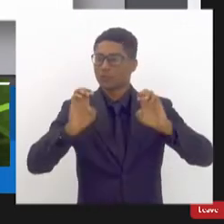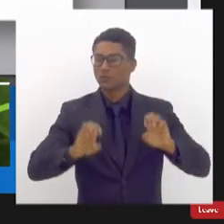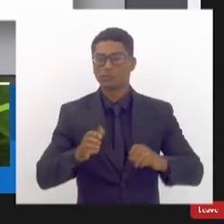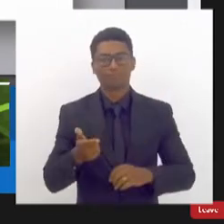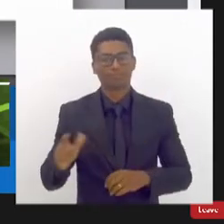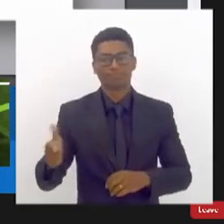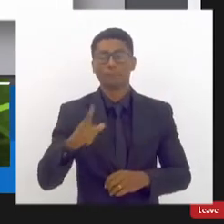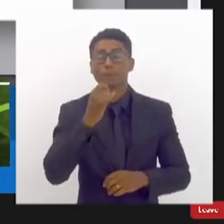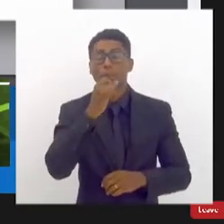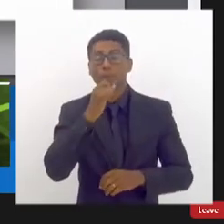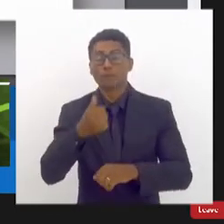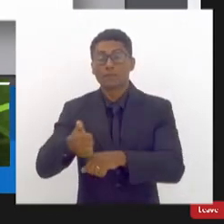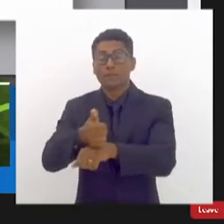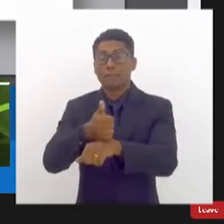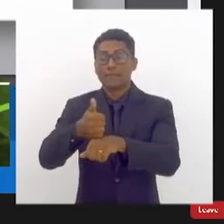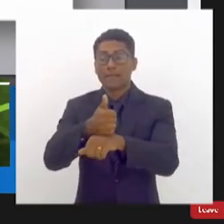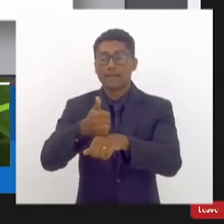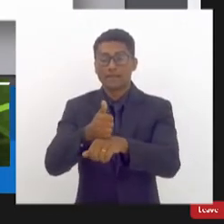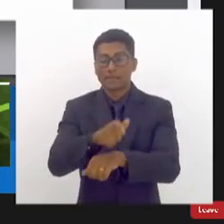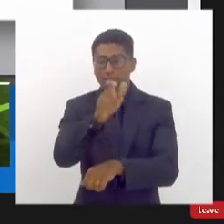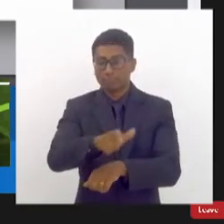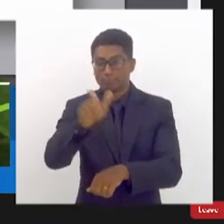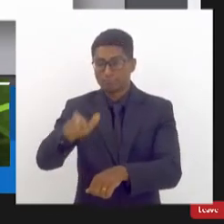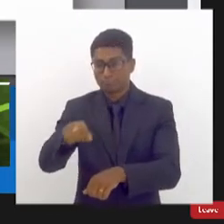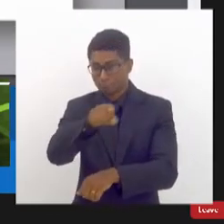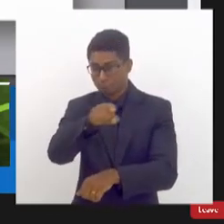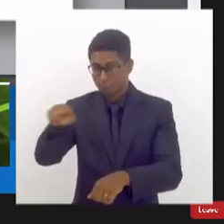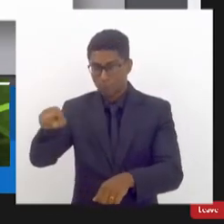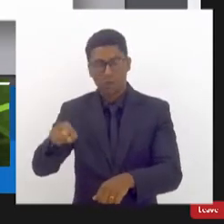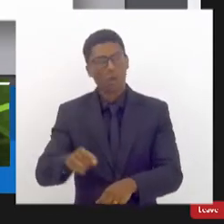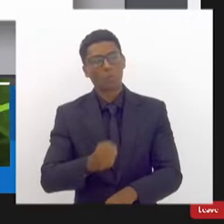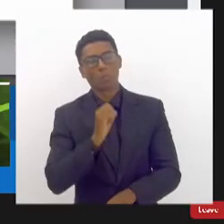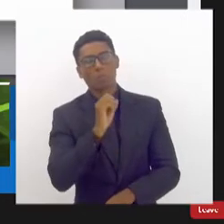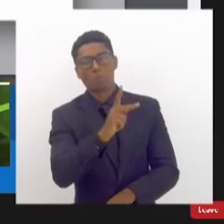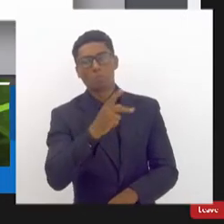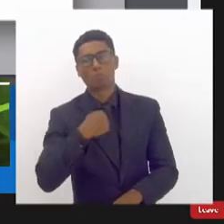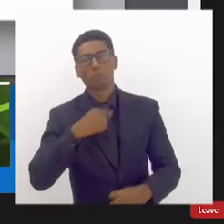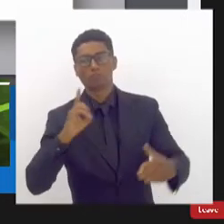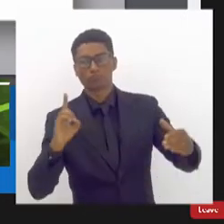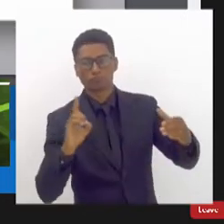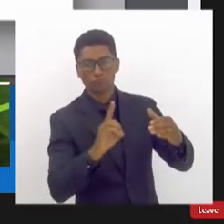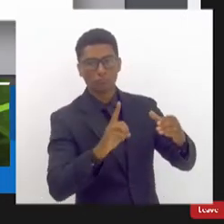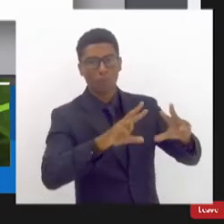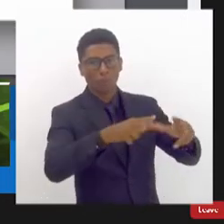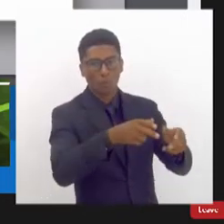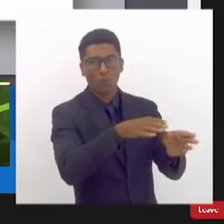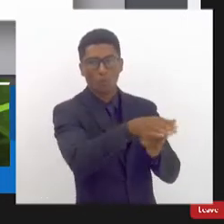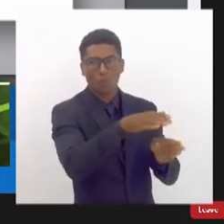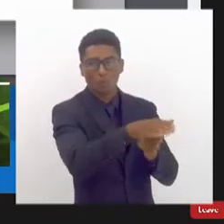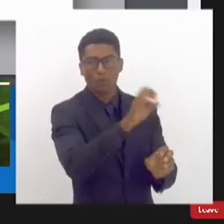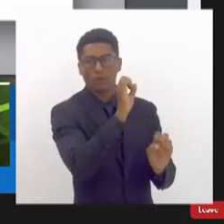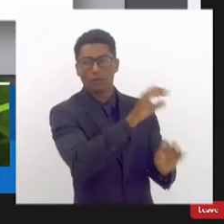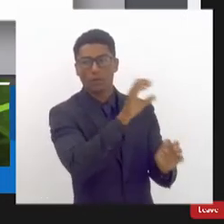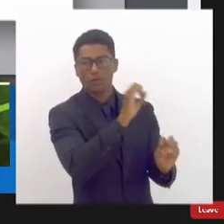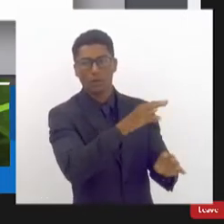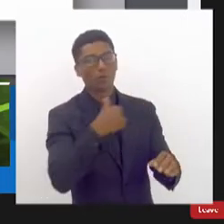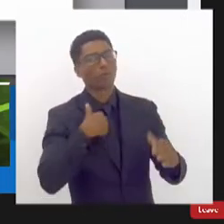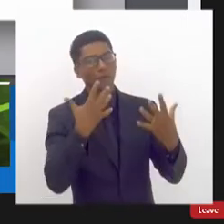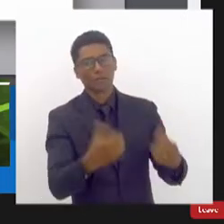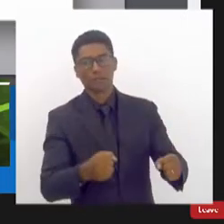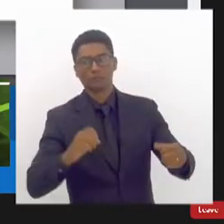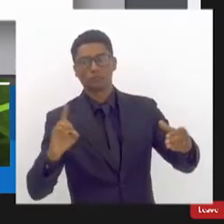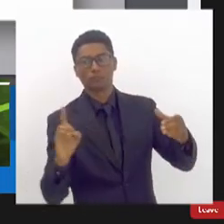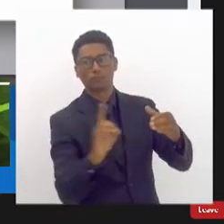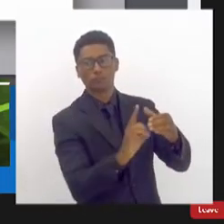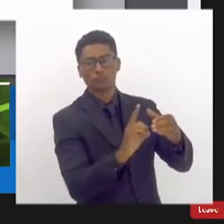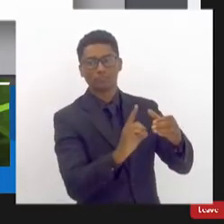hoje se dispõe a fazer parte de uma comissão de avaliação do Conselho Estadual de Educação, ele vai simplesmente